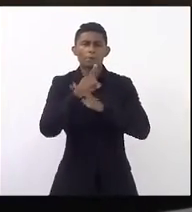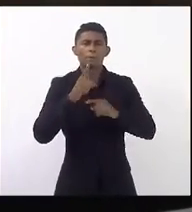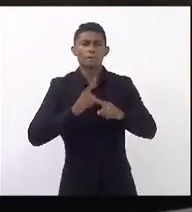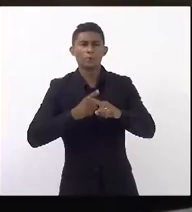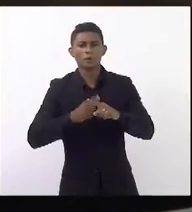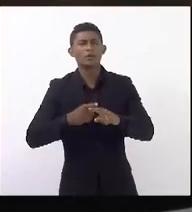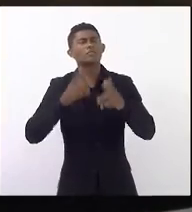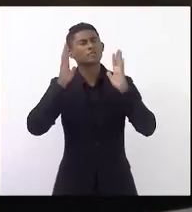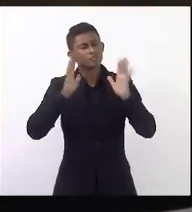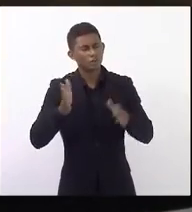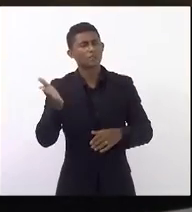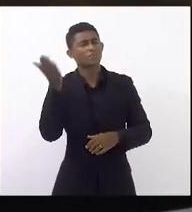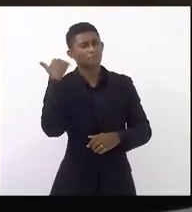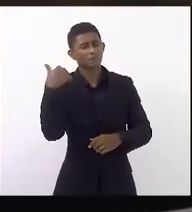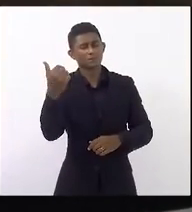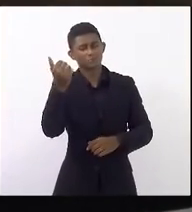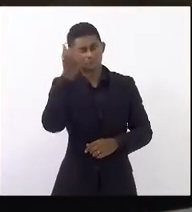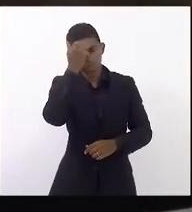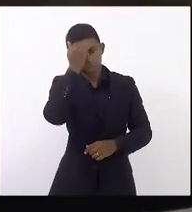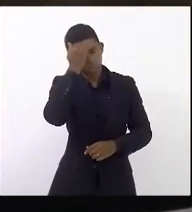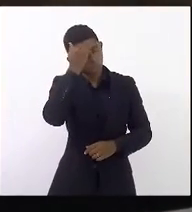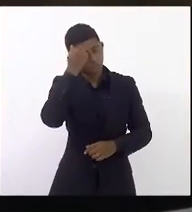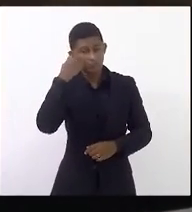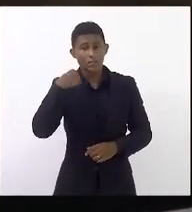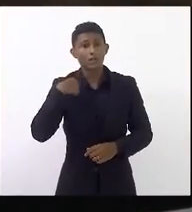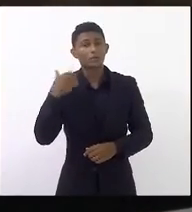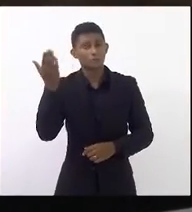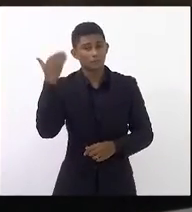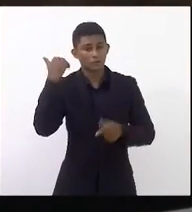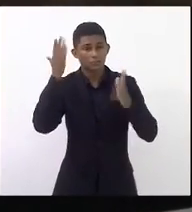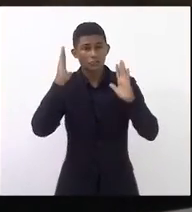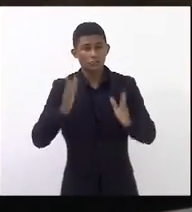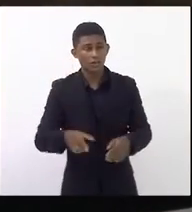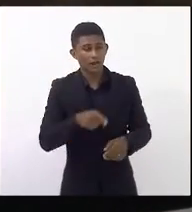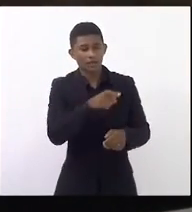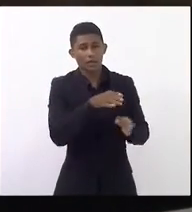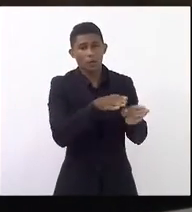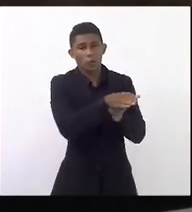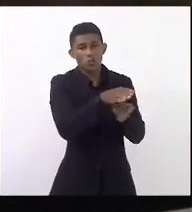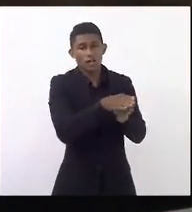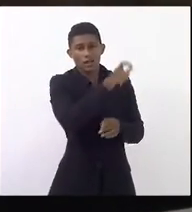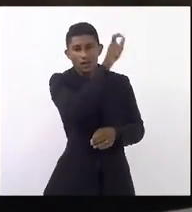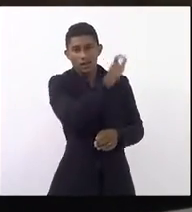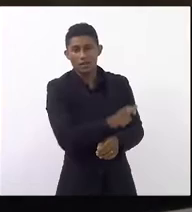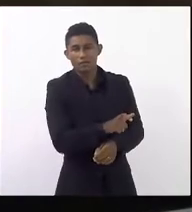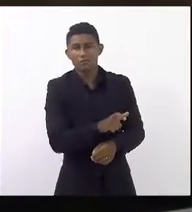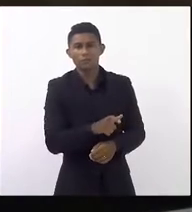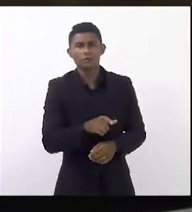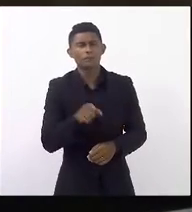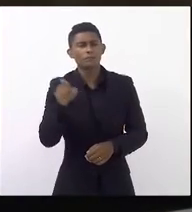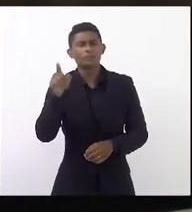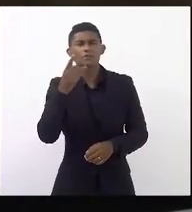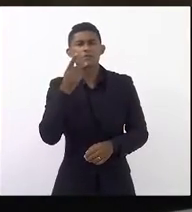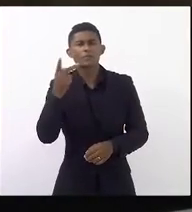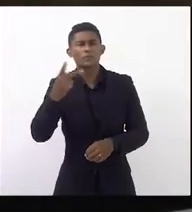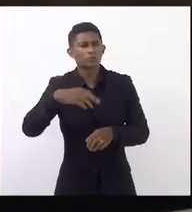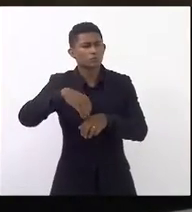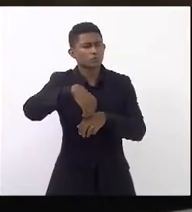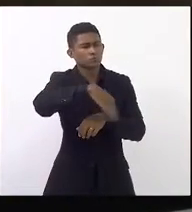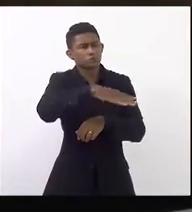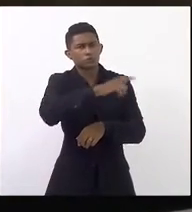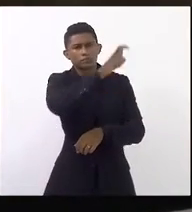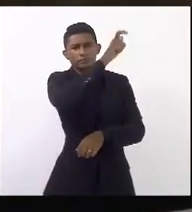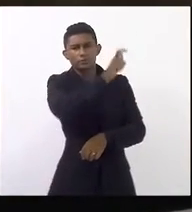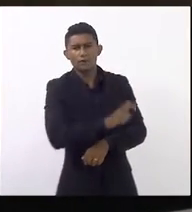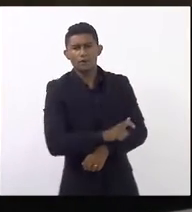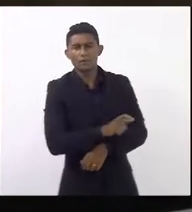arrependi profundamente de um voto que eu proferi aqui para o conselheiro da Generza. Vossa Excelência falou que o indicado